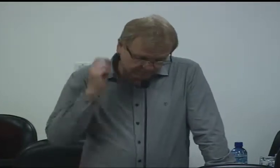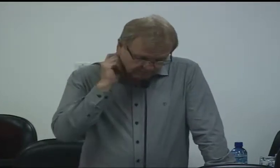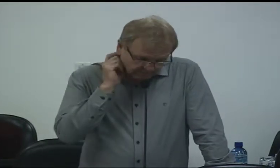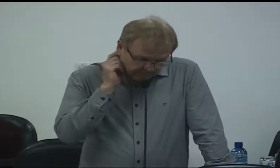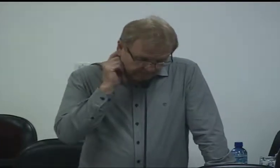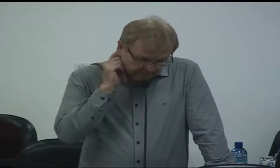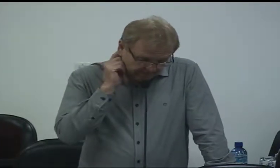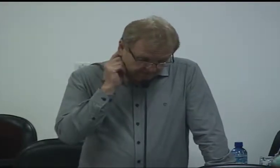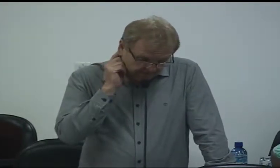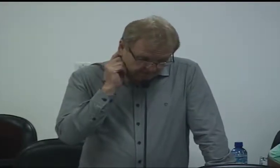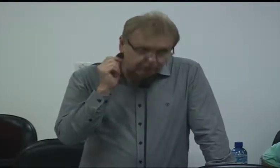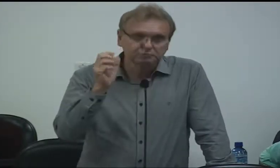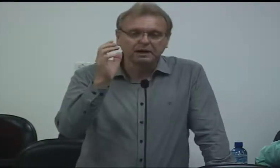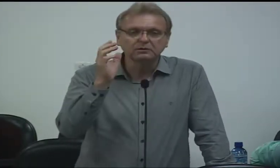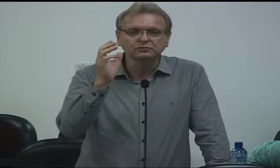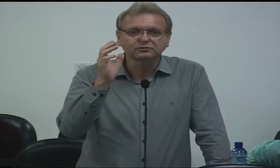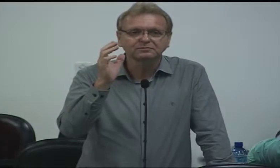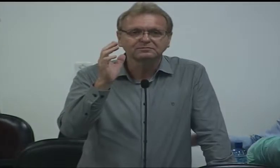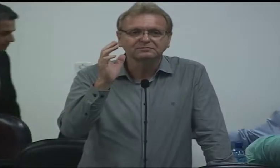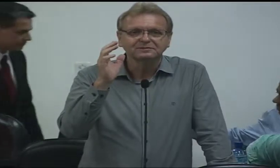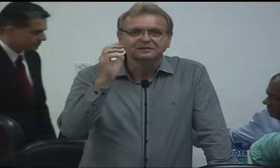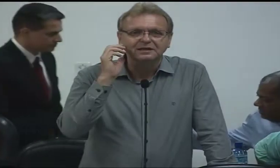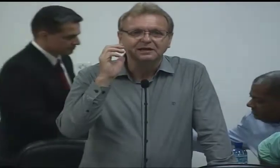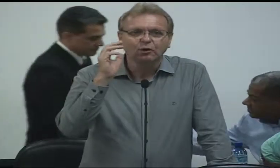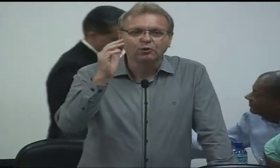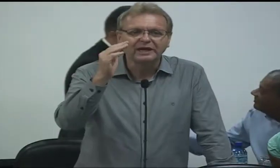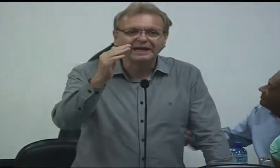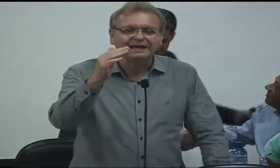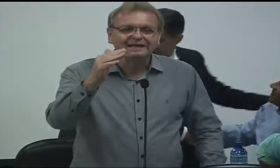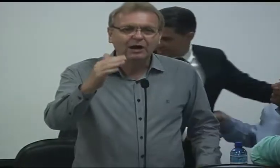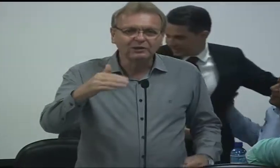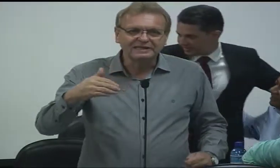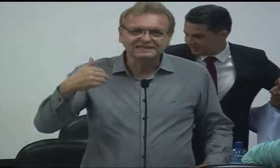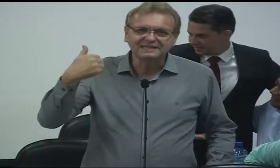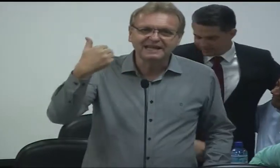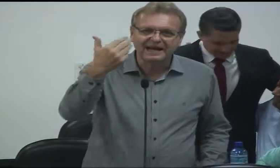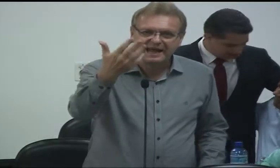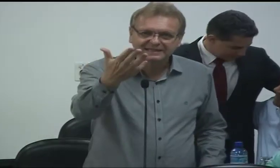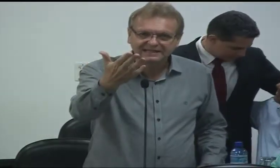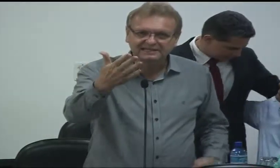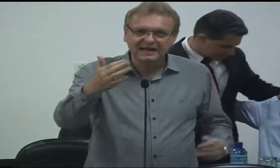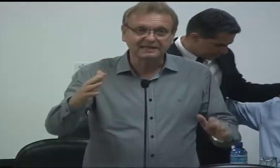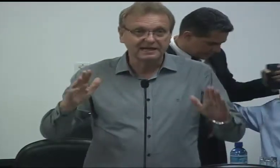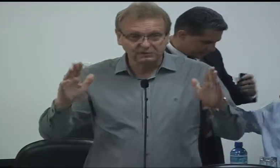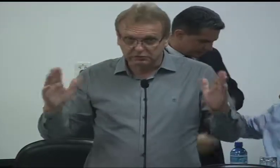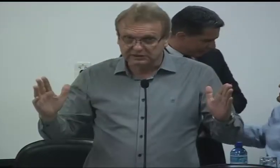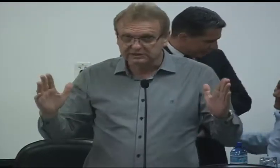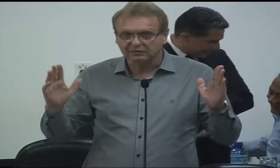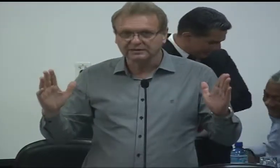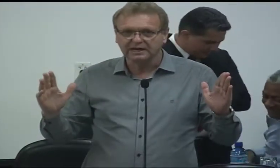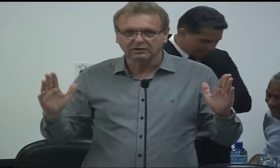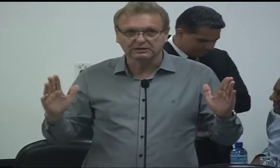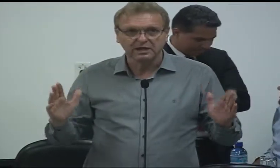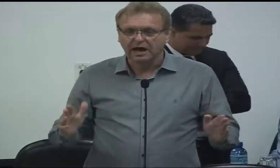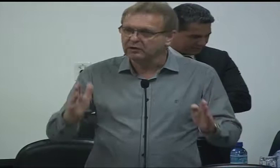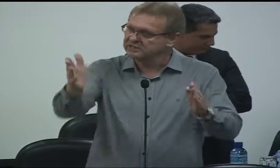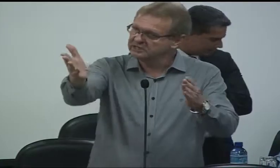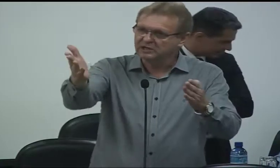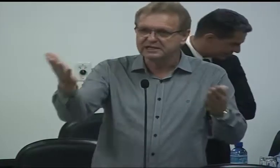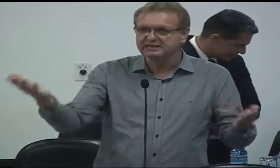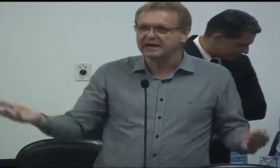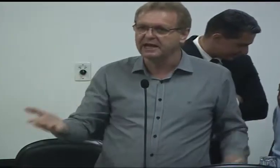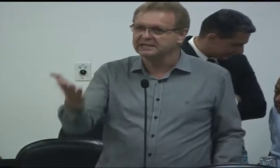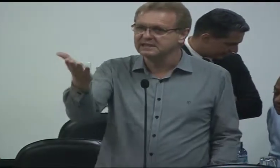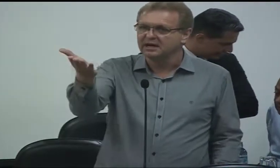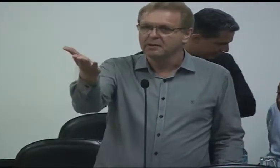Então, para os bancos, o que não lhes interessa, eles querem entrar na justiça contra nós. Agora, se eles